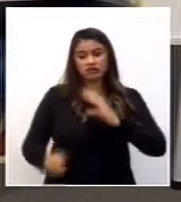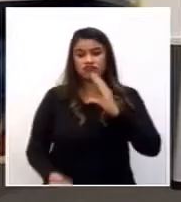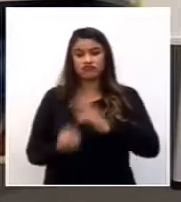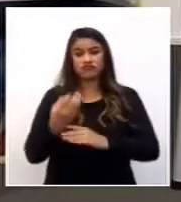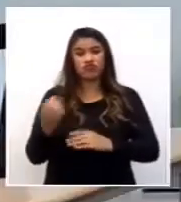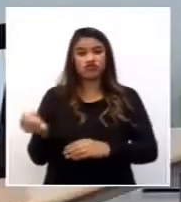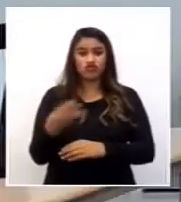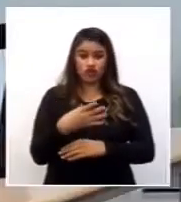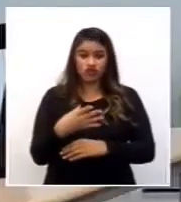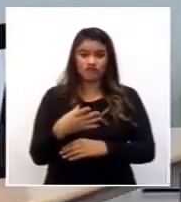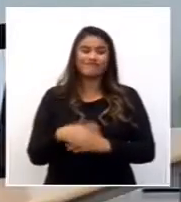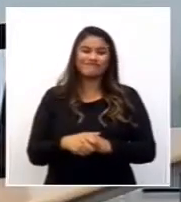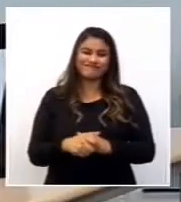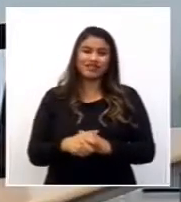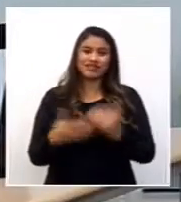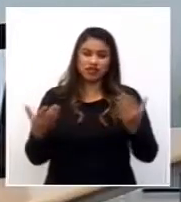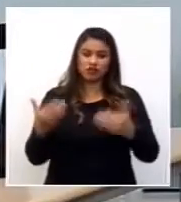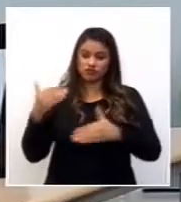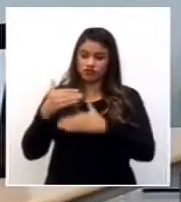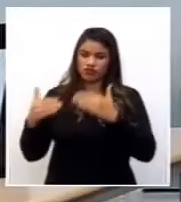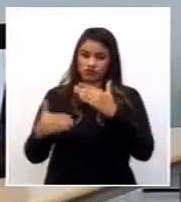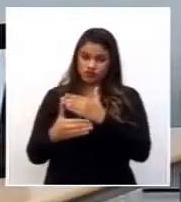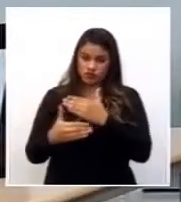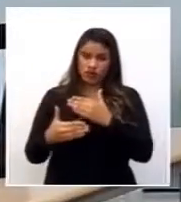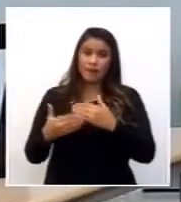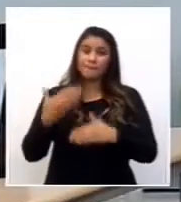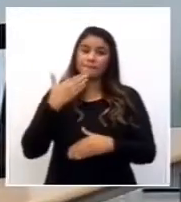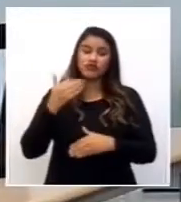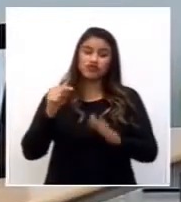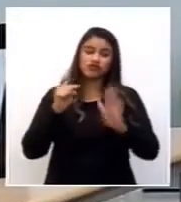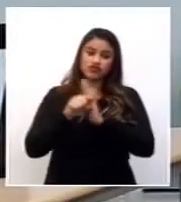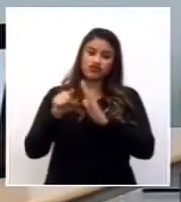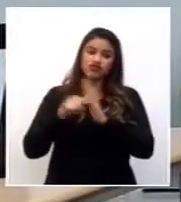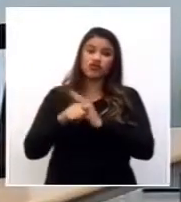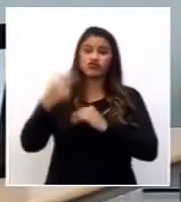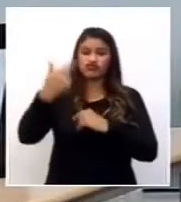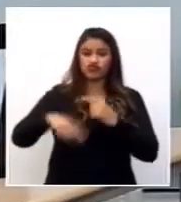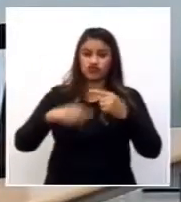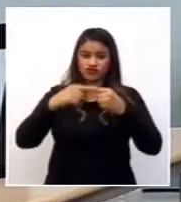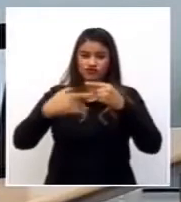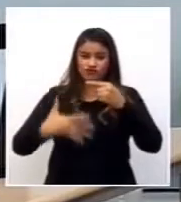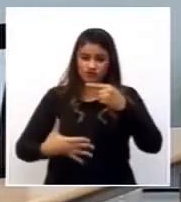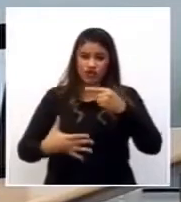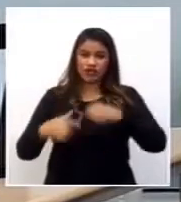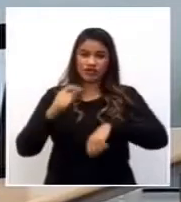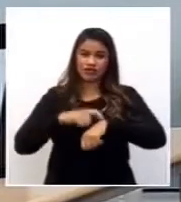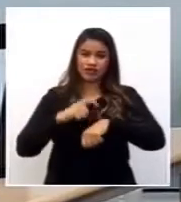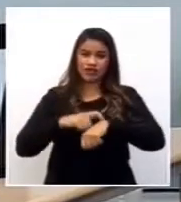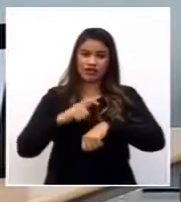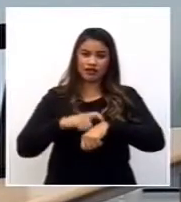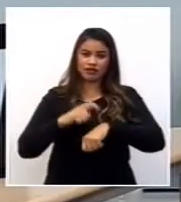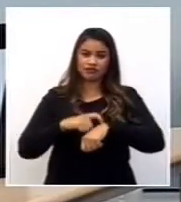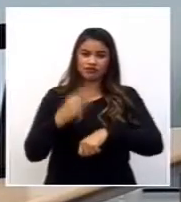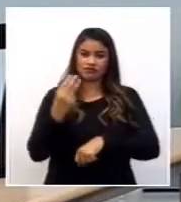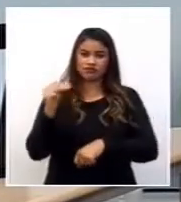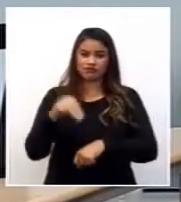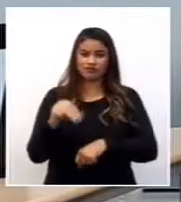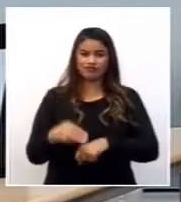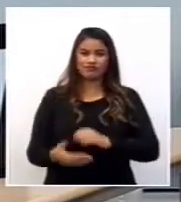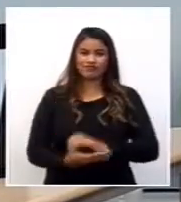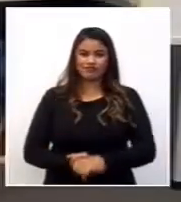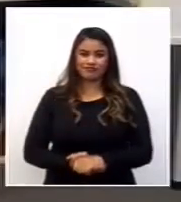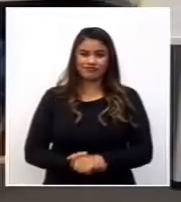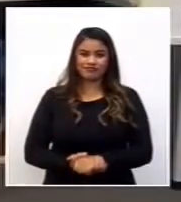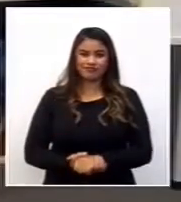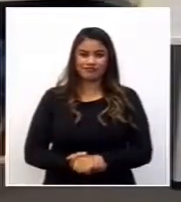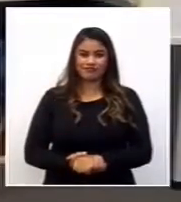isso nós vamos deixar esse questionamento na tela e pedir para os professores interagirem no chat, tudo bem? Vamos lá? Tempo na tela, 3 minutinhos, por favor.